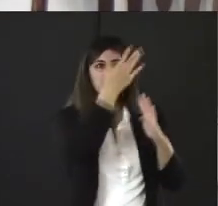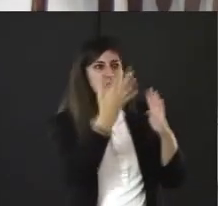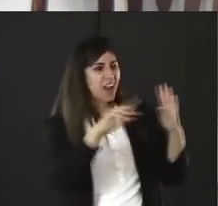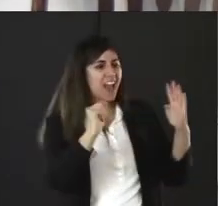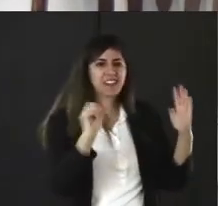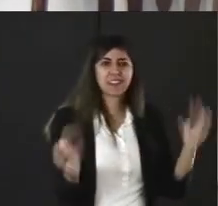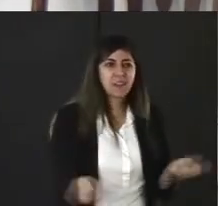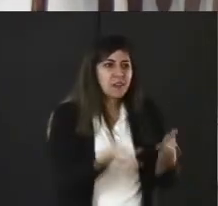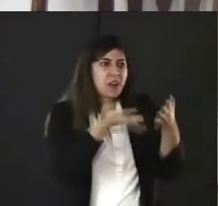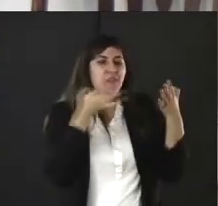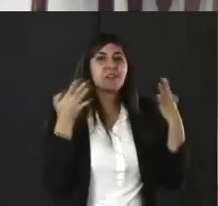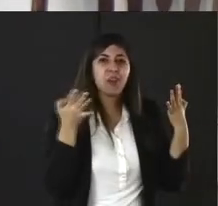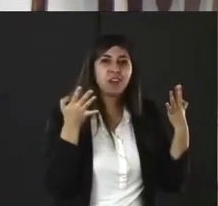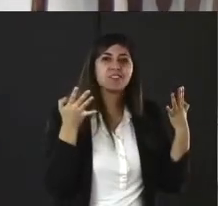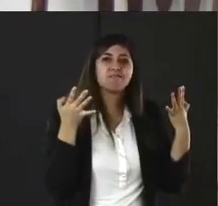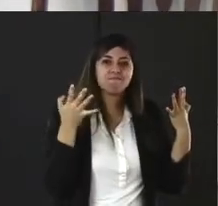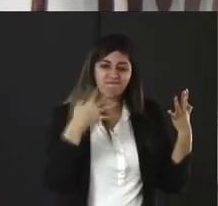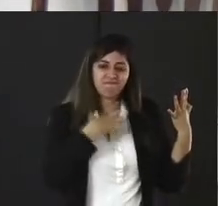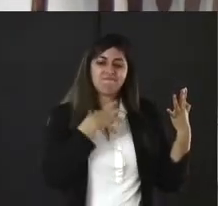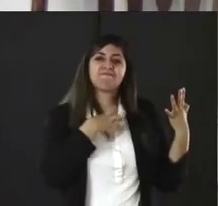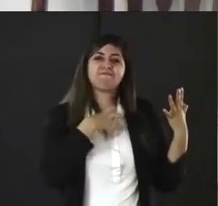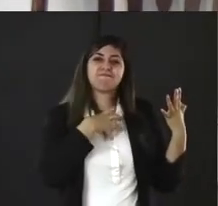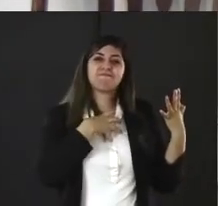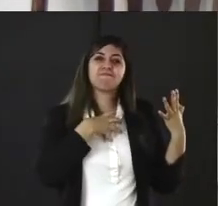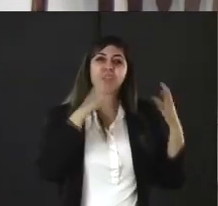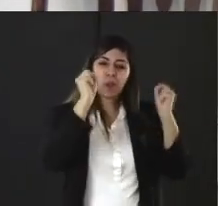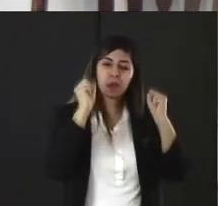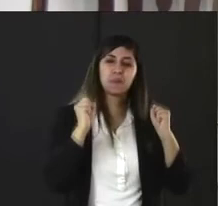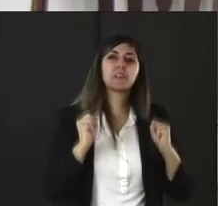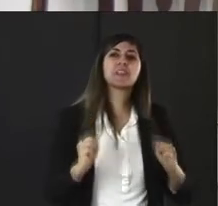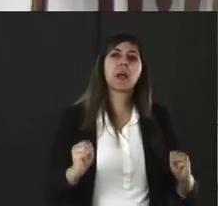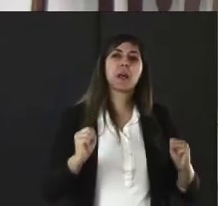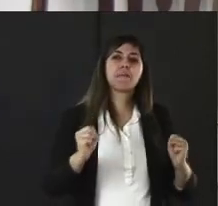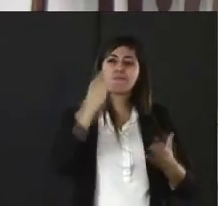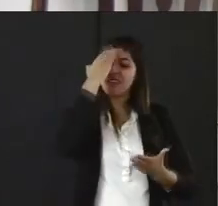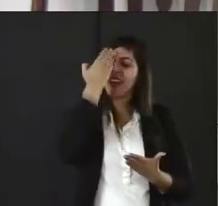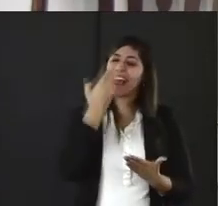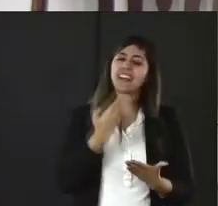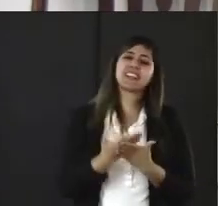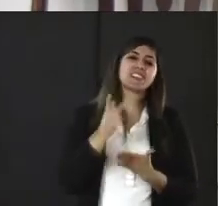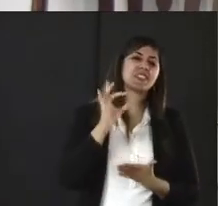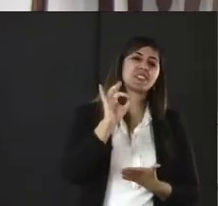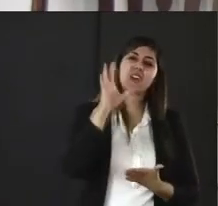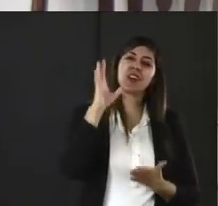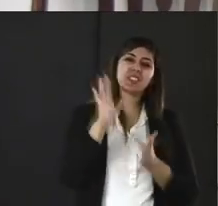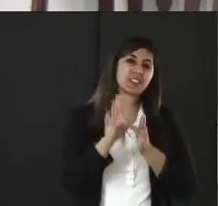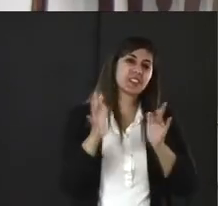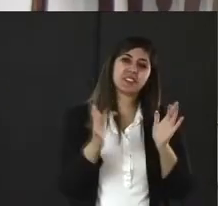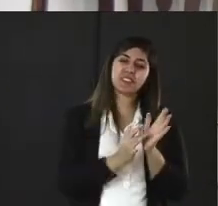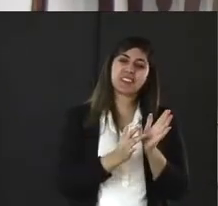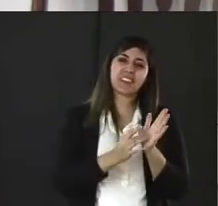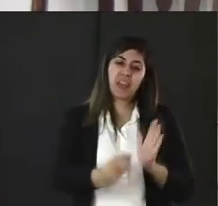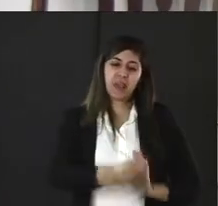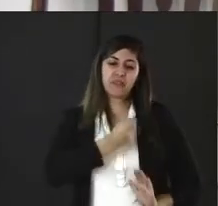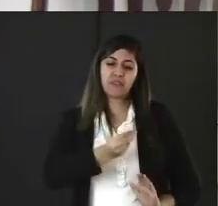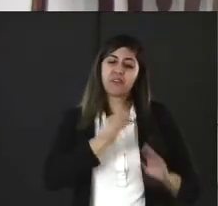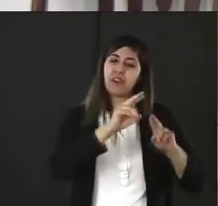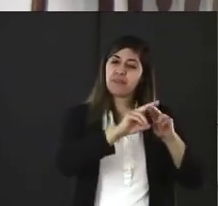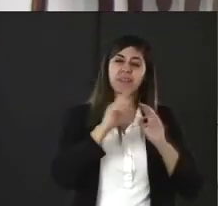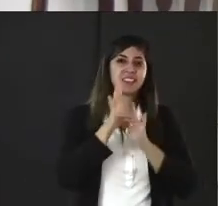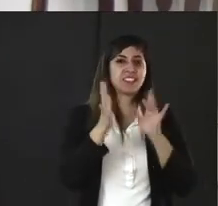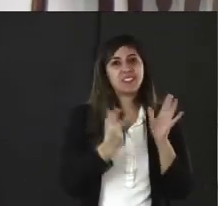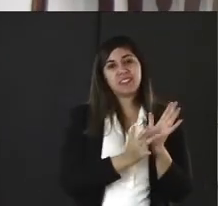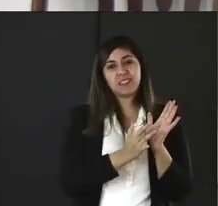sinais de jesus tem um produzido em você a fé para crer somente nele e viver somente por